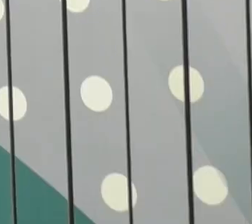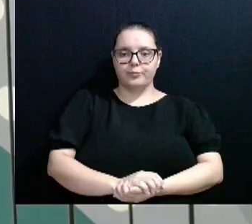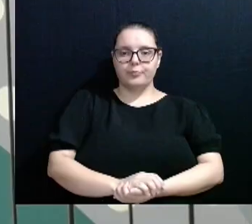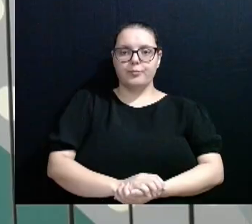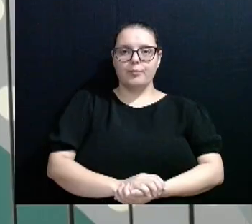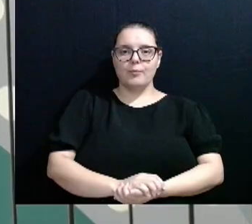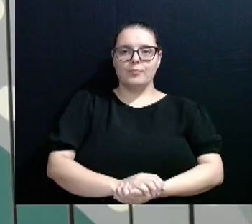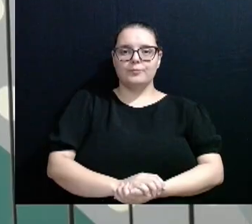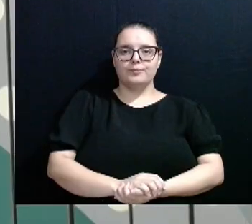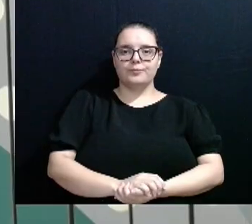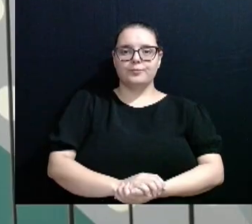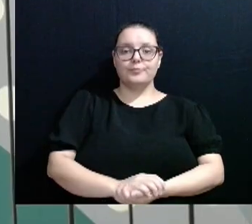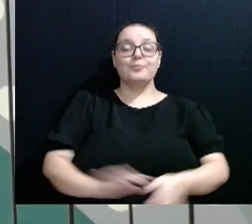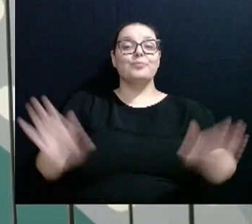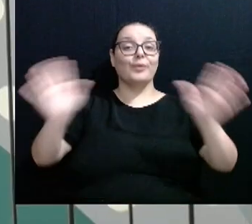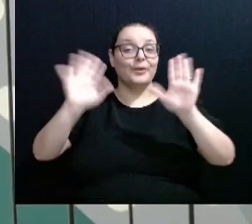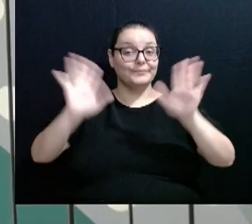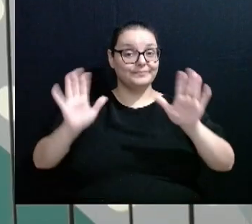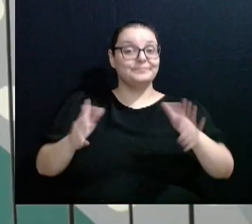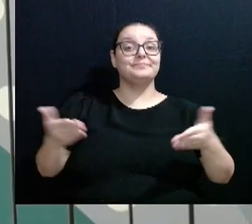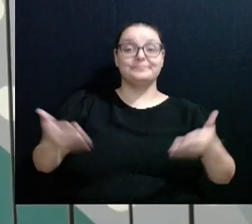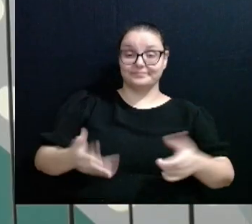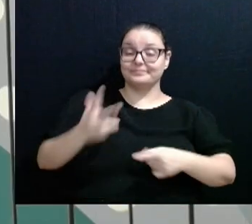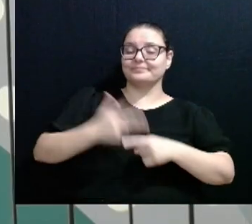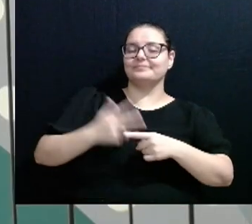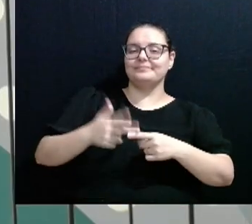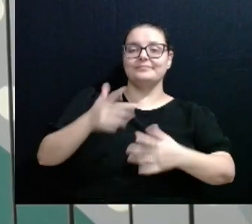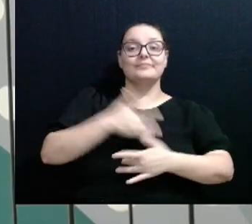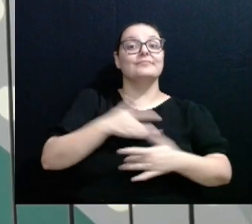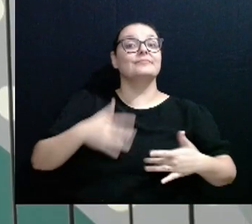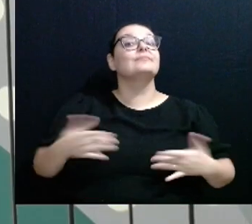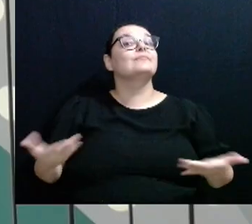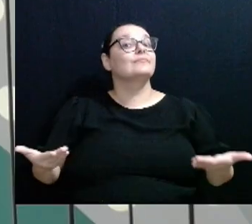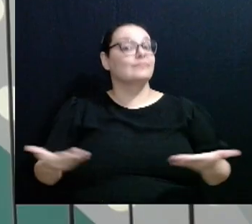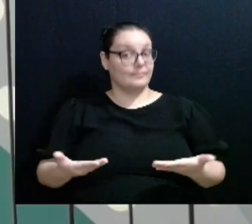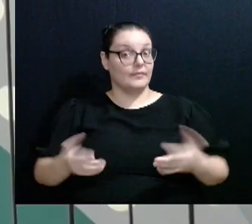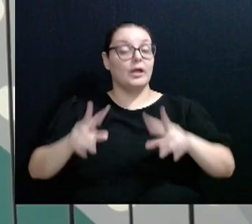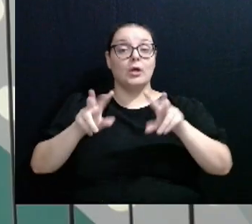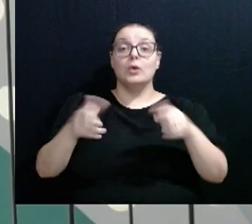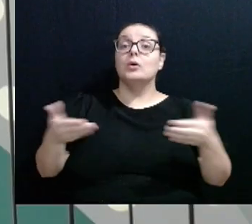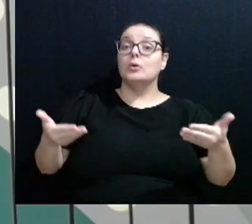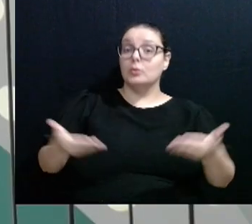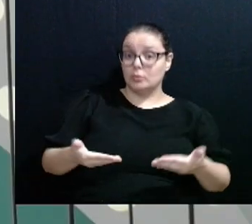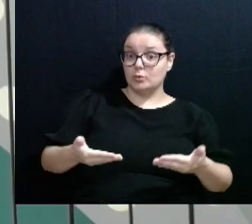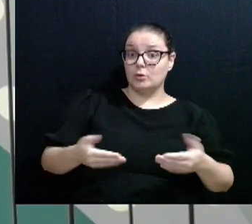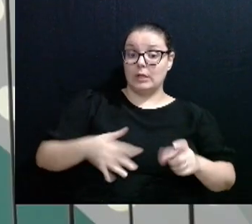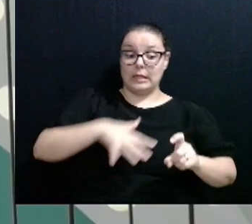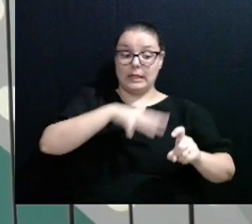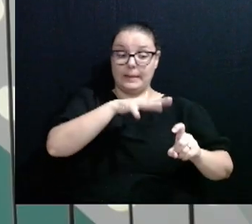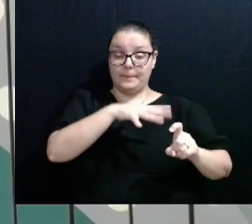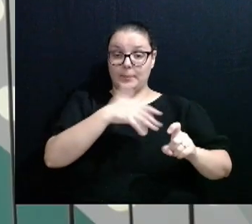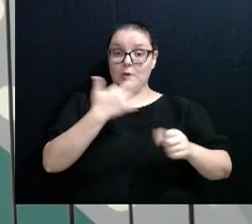Olá, está no ar mais uma edição do Saúde Agora e o tema de hoje, mitos da alimentação. Uma